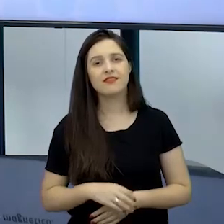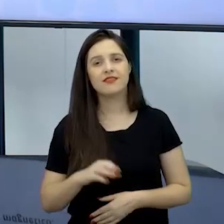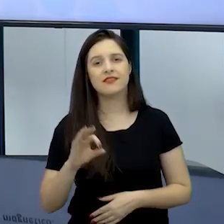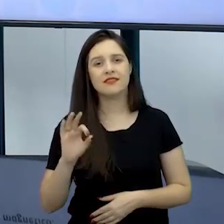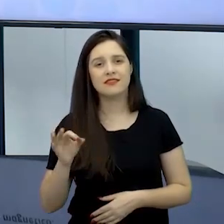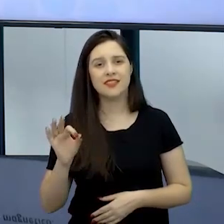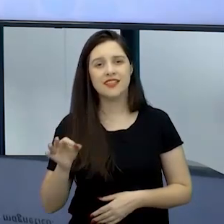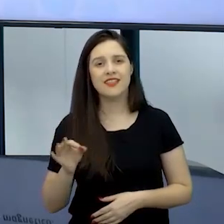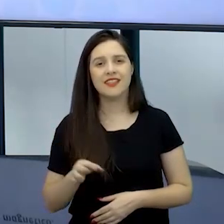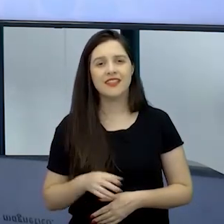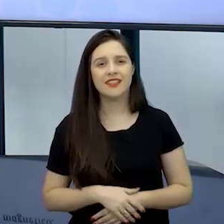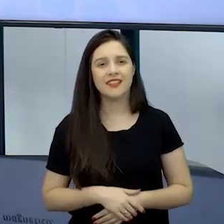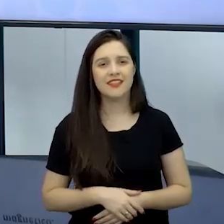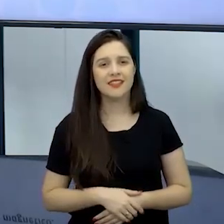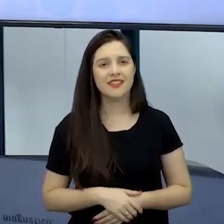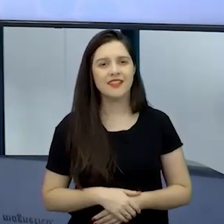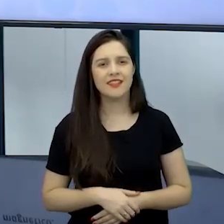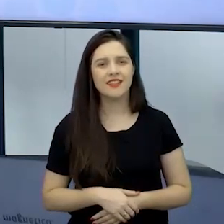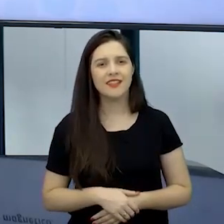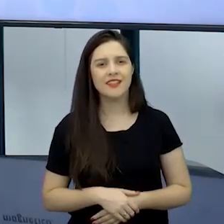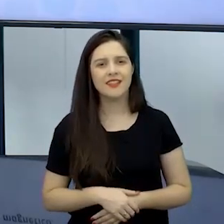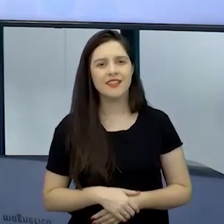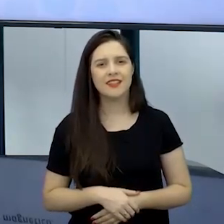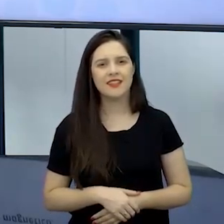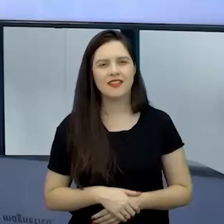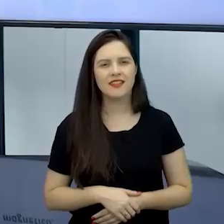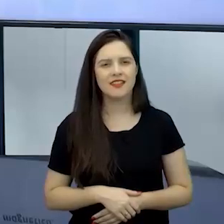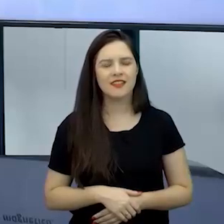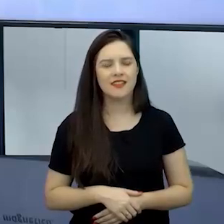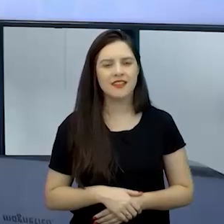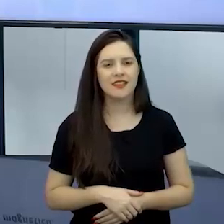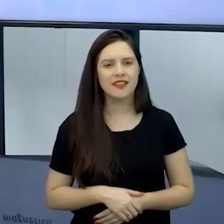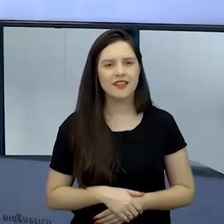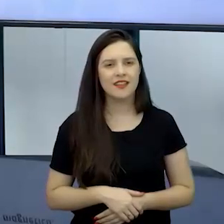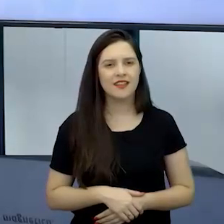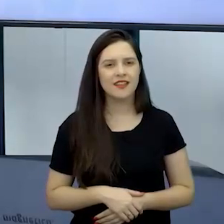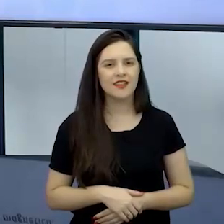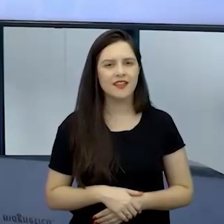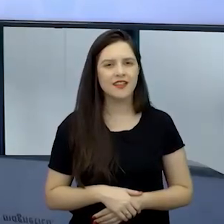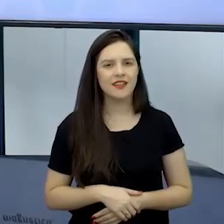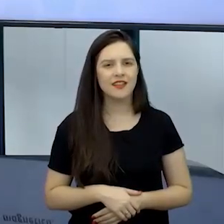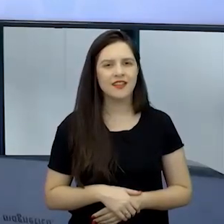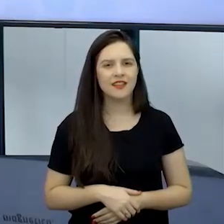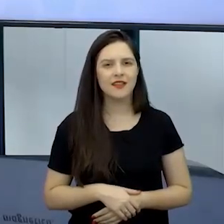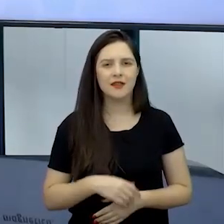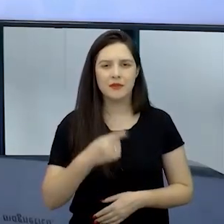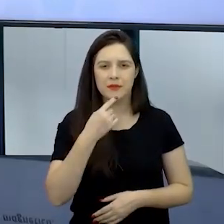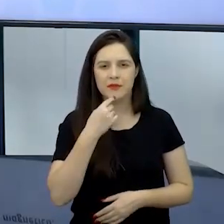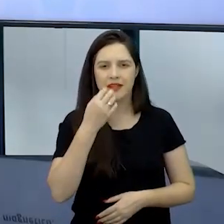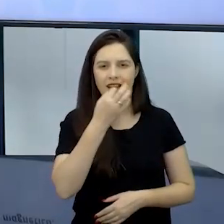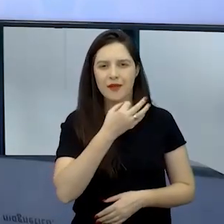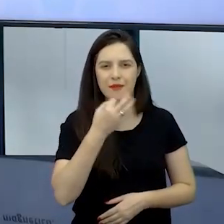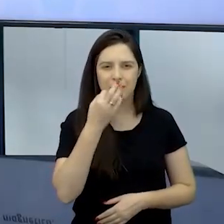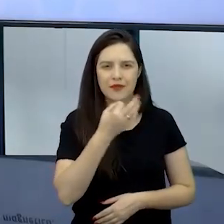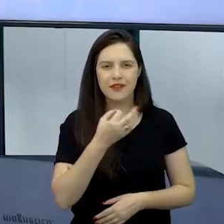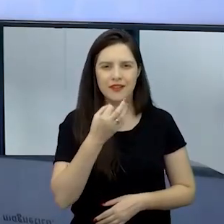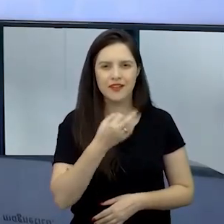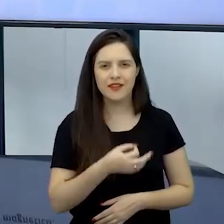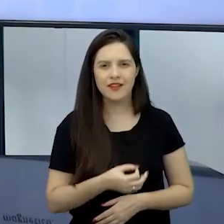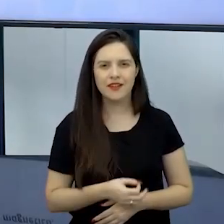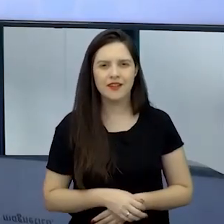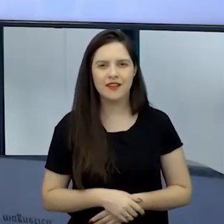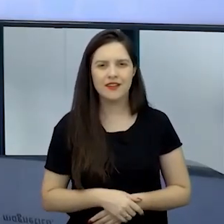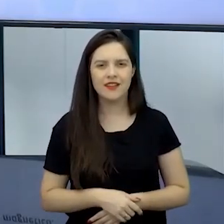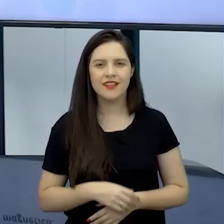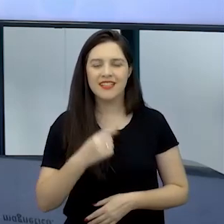Isso! Gibalina! Eita, Gibalina! Ela fez a boca, pode ser alguma coisa assim? Deixa eu ver aqui os dentes.